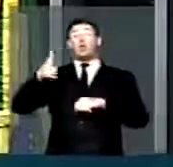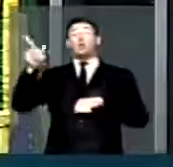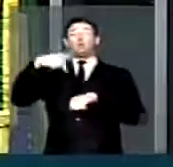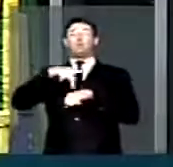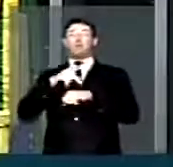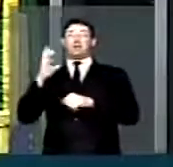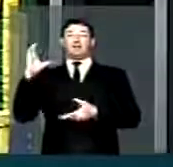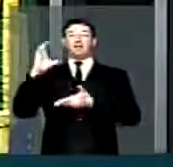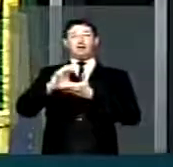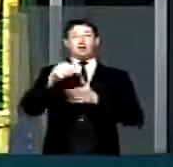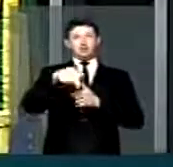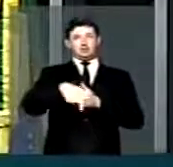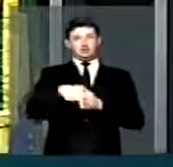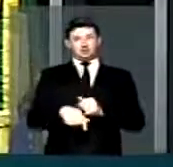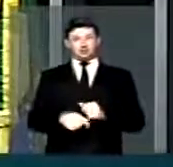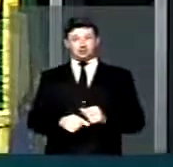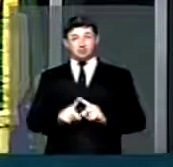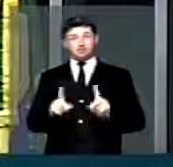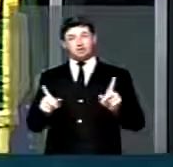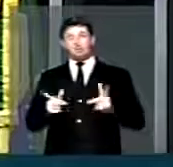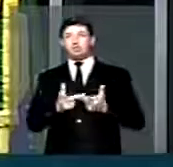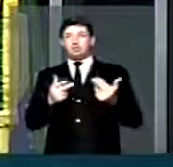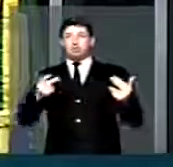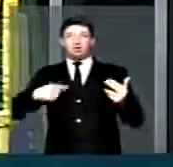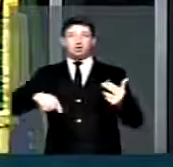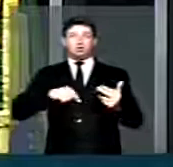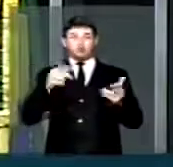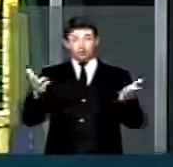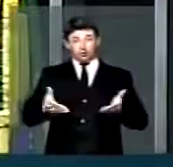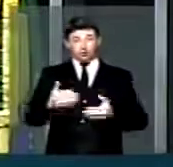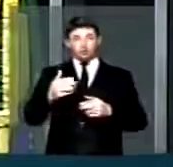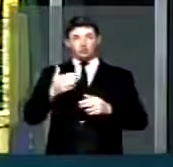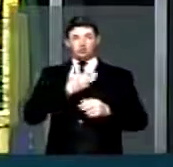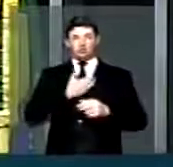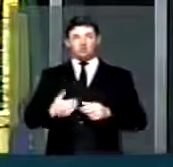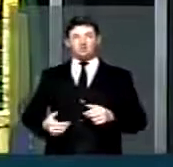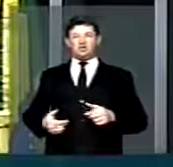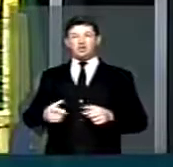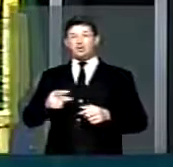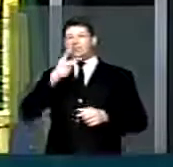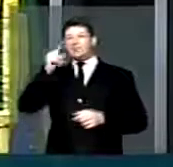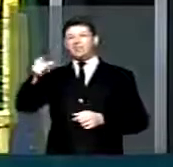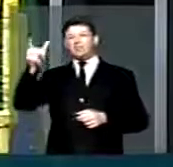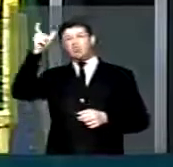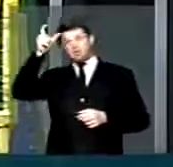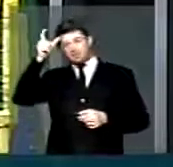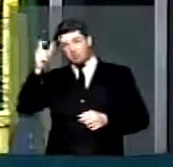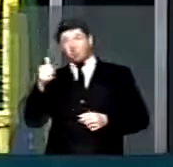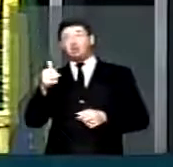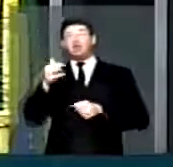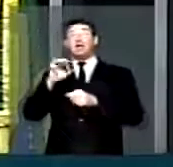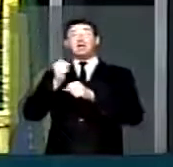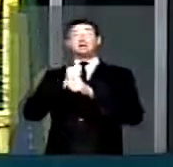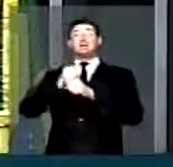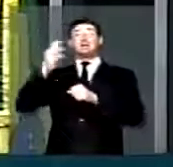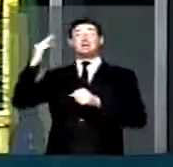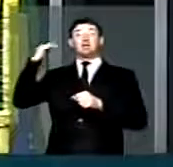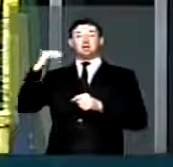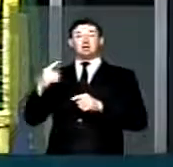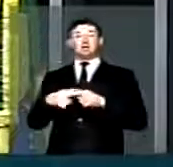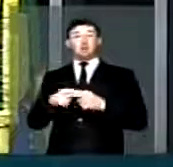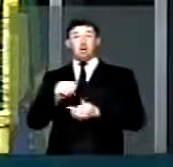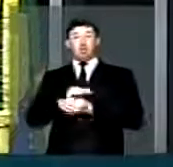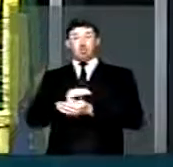estrangeiros diretos. Coisa que a gente do atual governo demonizava até 5, 10 anos atrás. Porque a taxa de